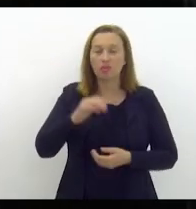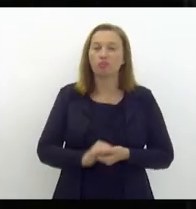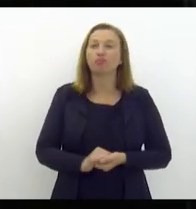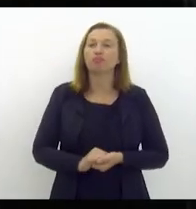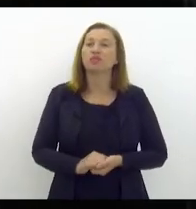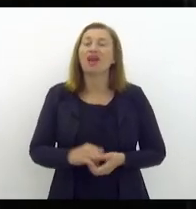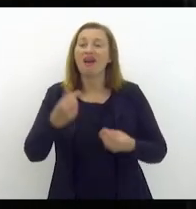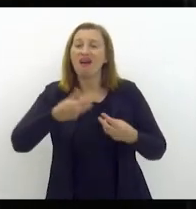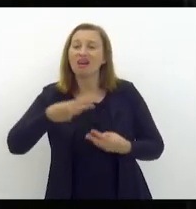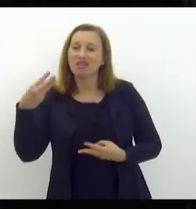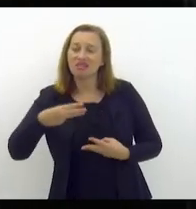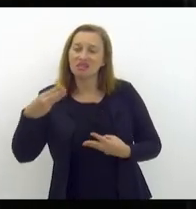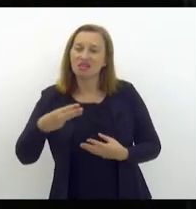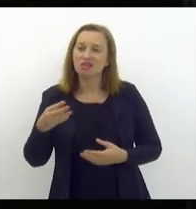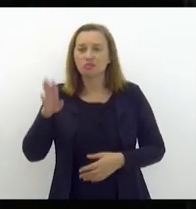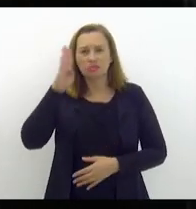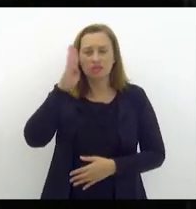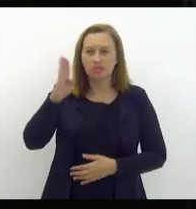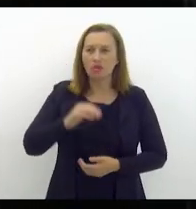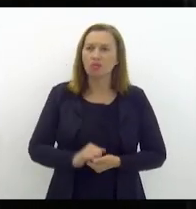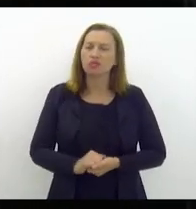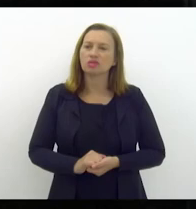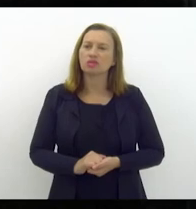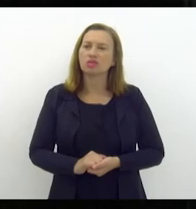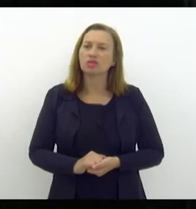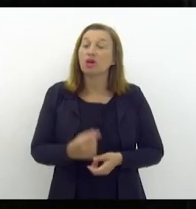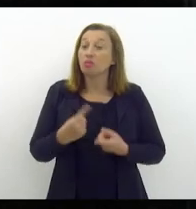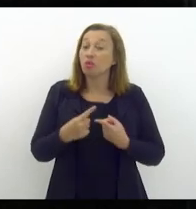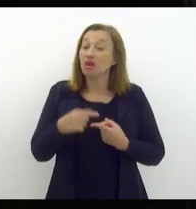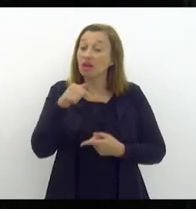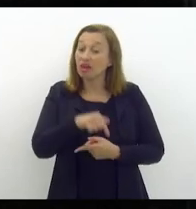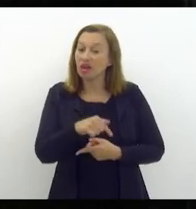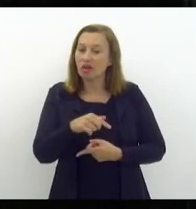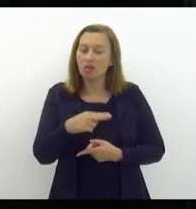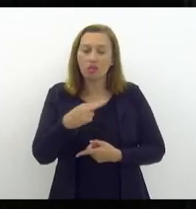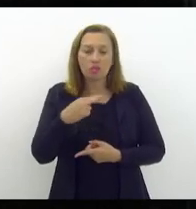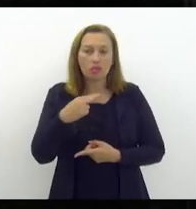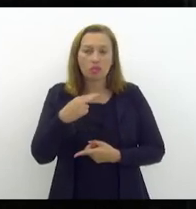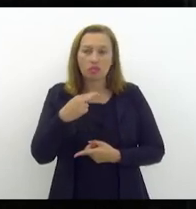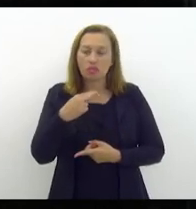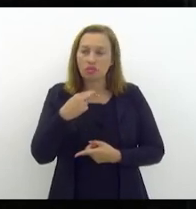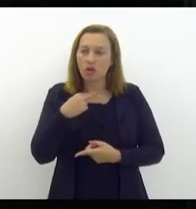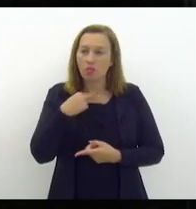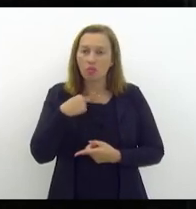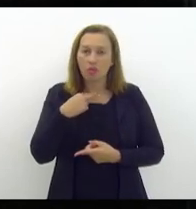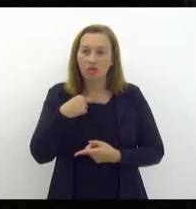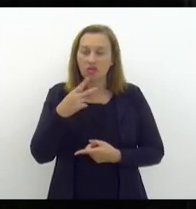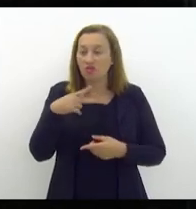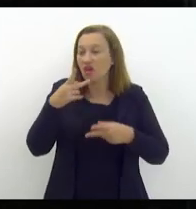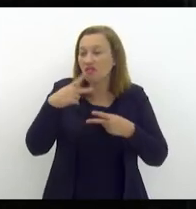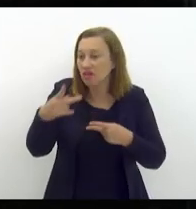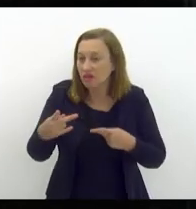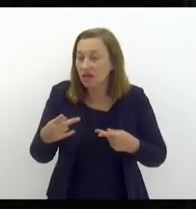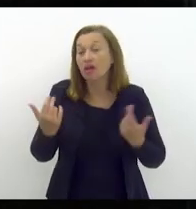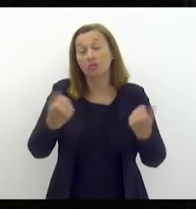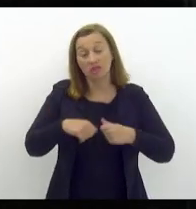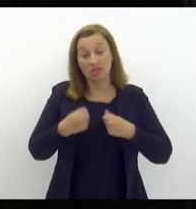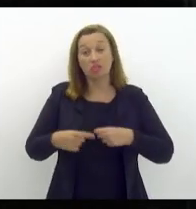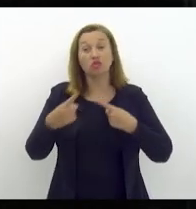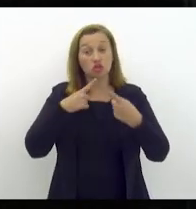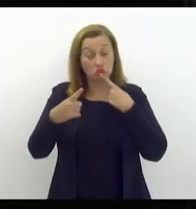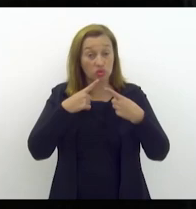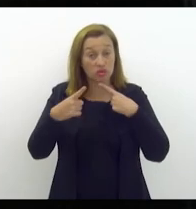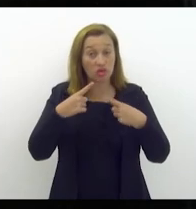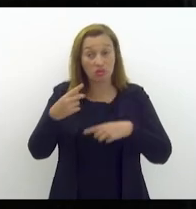A terceira questão que é fundamental, porque aqui a gente não tem que jogar para a plateia, nós temos que ser deputados e fazermos a nossa discussão e as